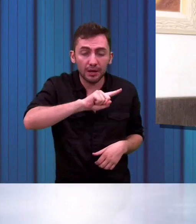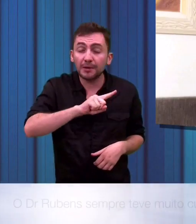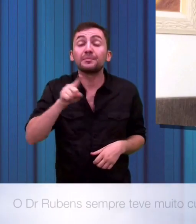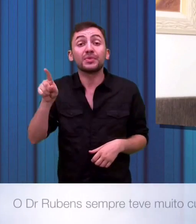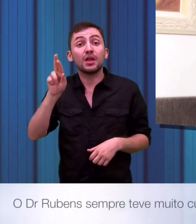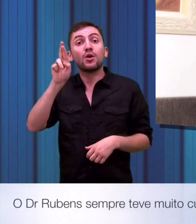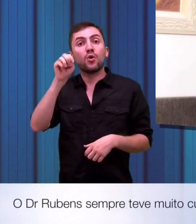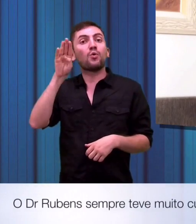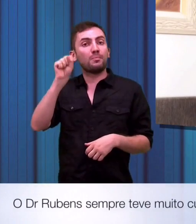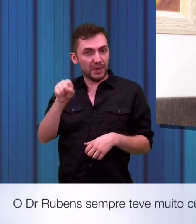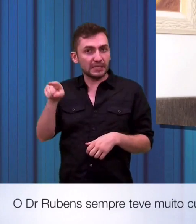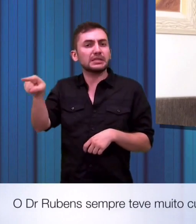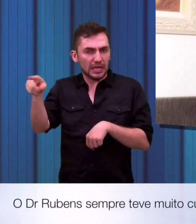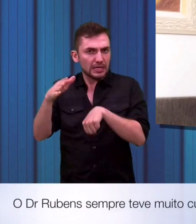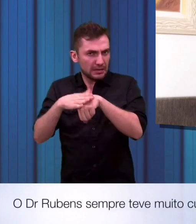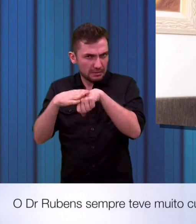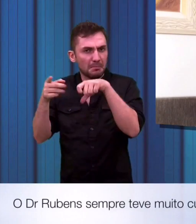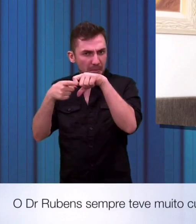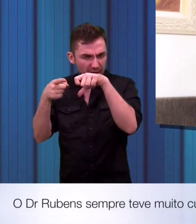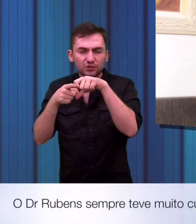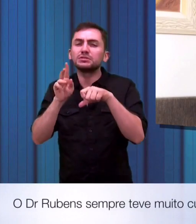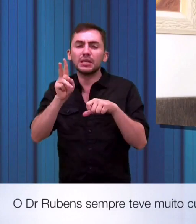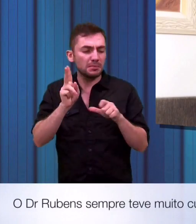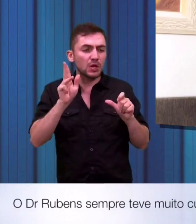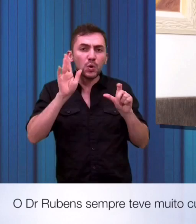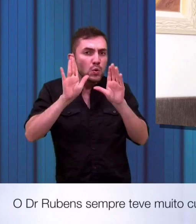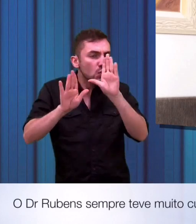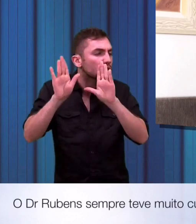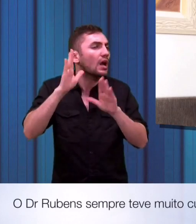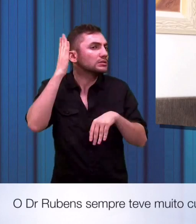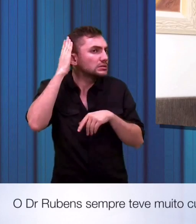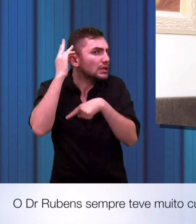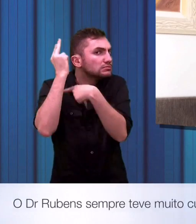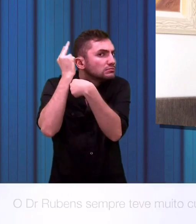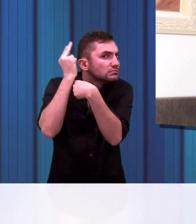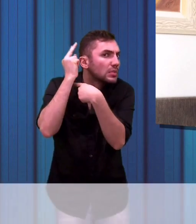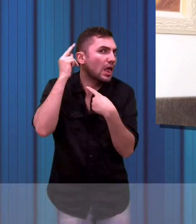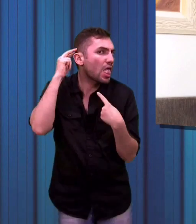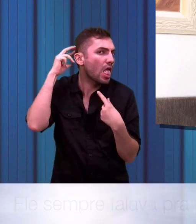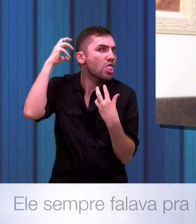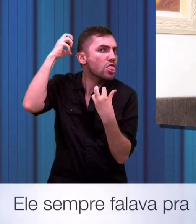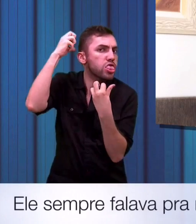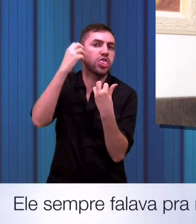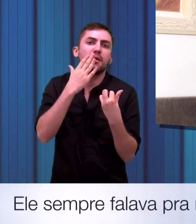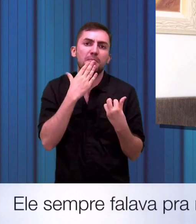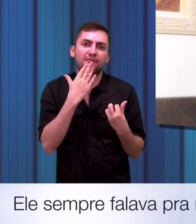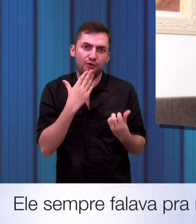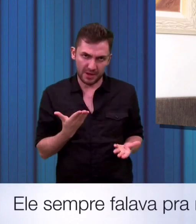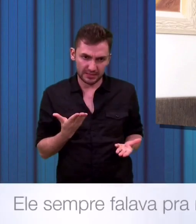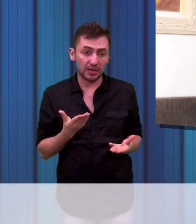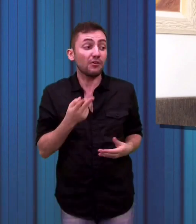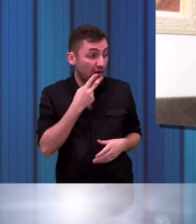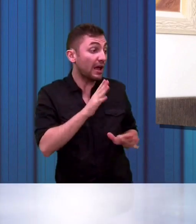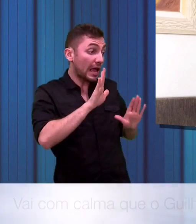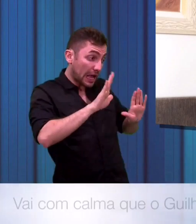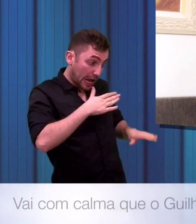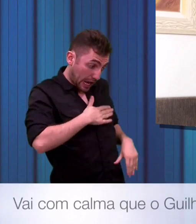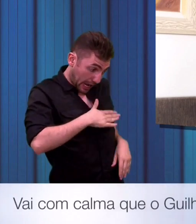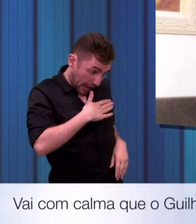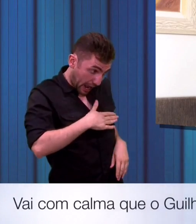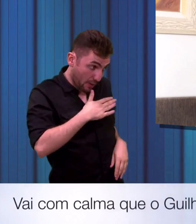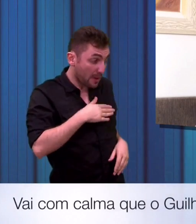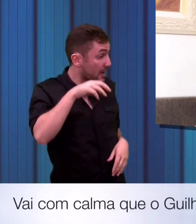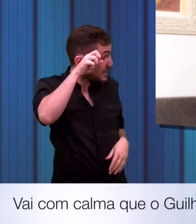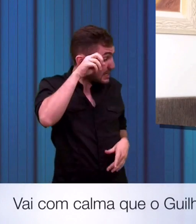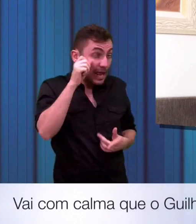certo. O Dr. Rubens sempre teve muito cuidado em relação à má formação do Guilherme, e ele sempre falava para mim: vai